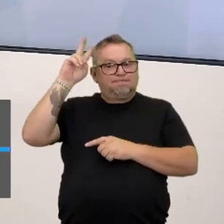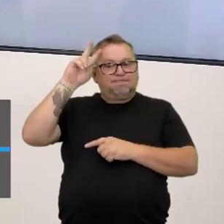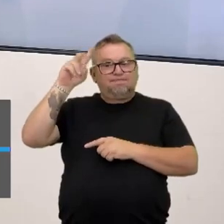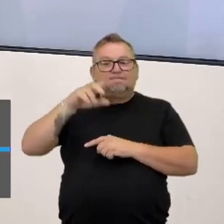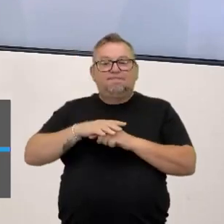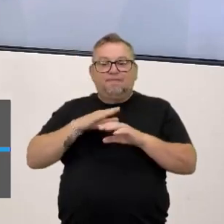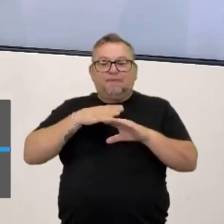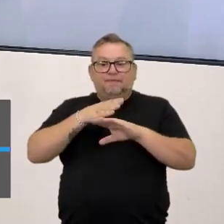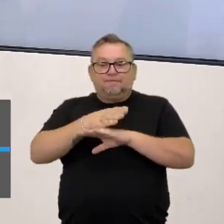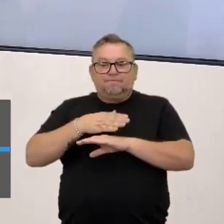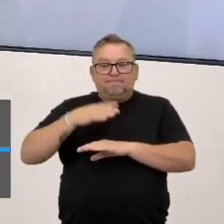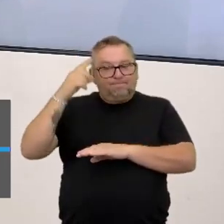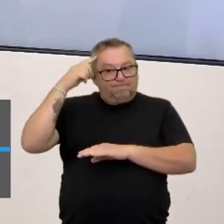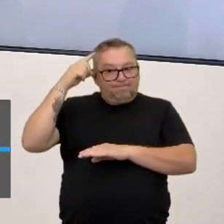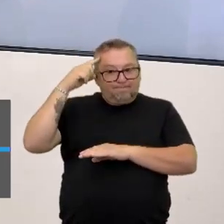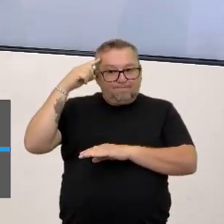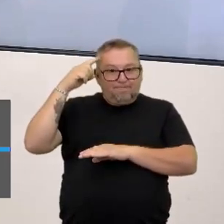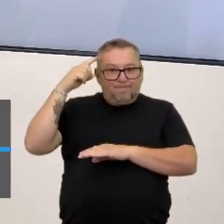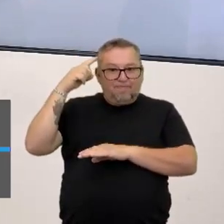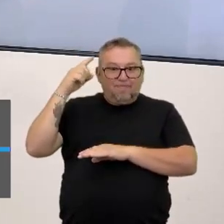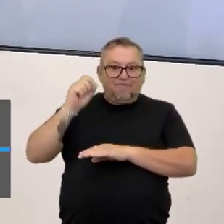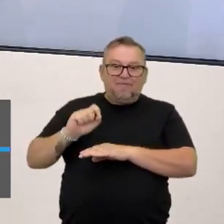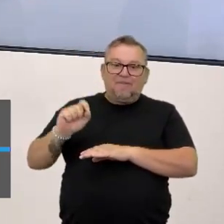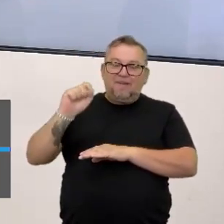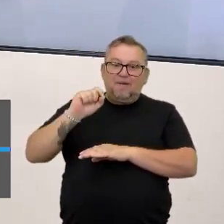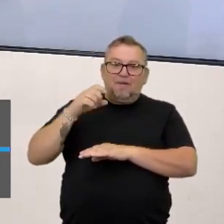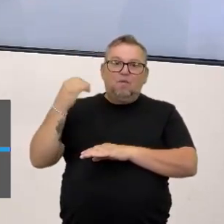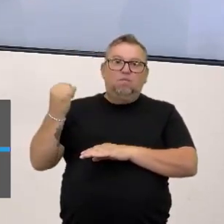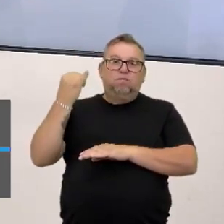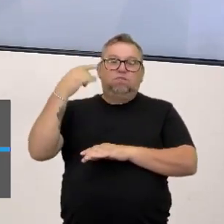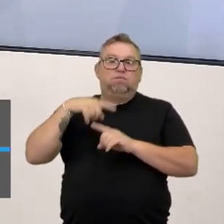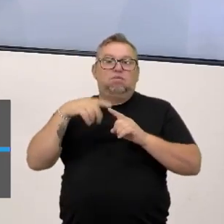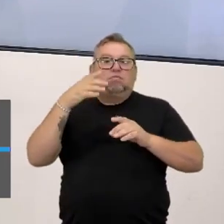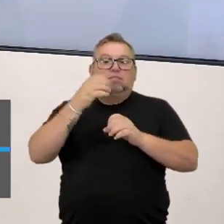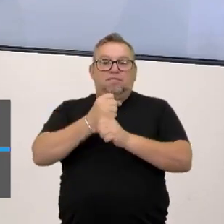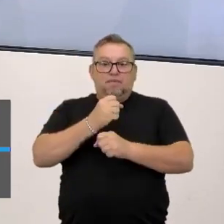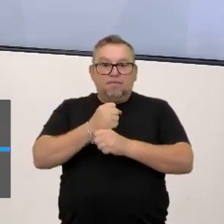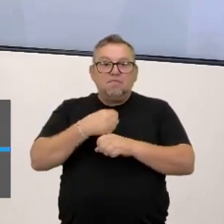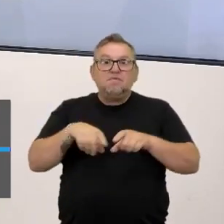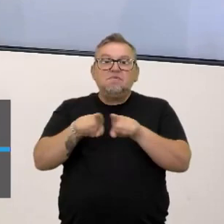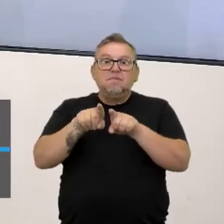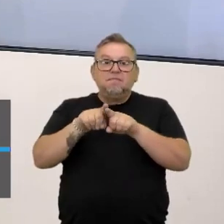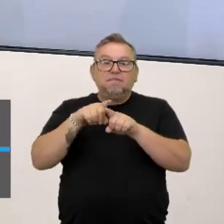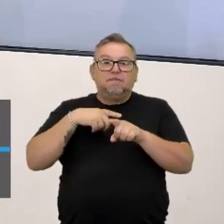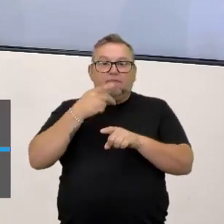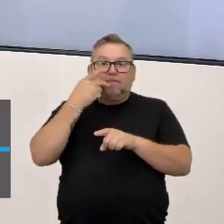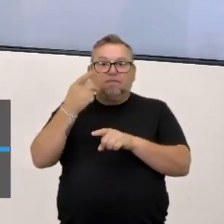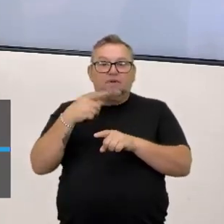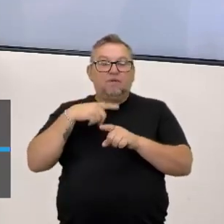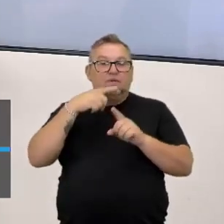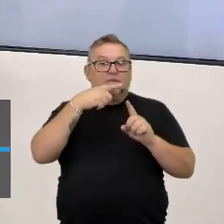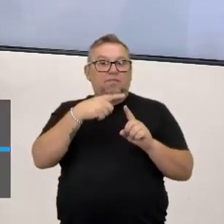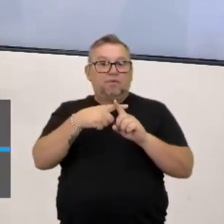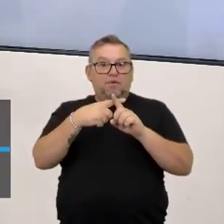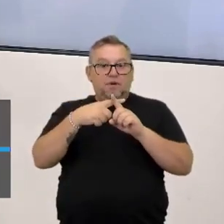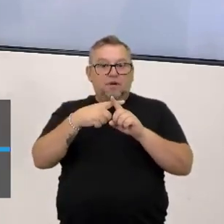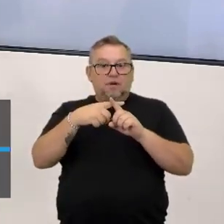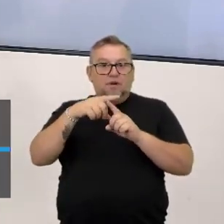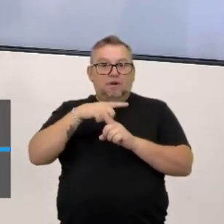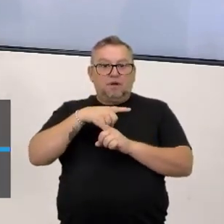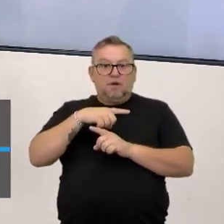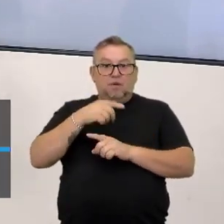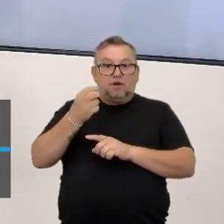entrar na ideia do princípio aí fundamental da contagem, que visa falar sobre a multiplicação. Se eu